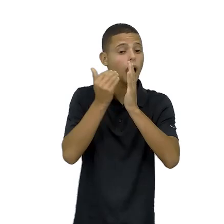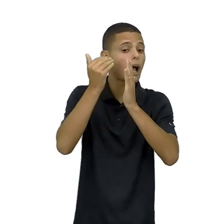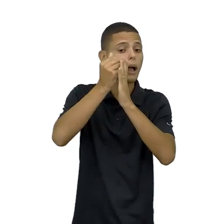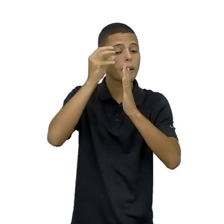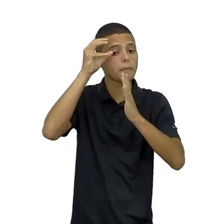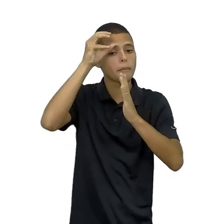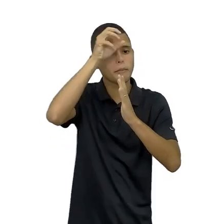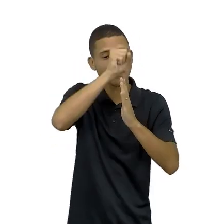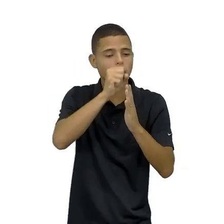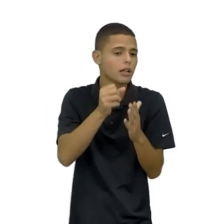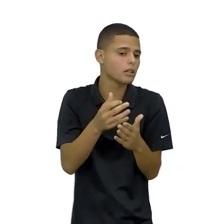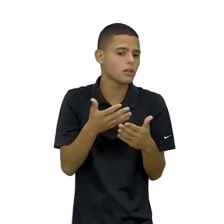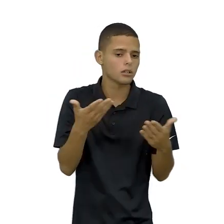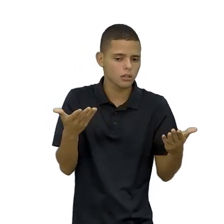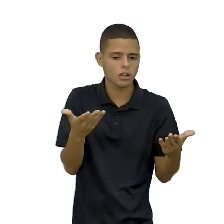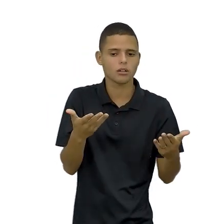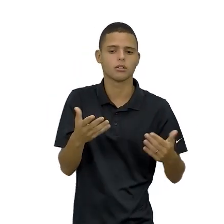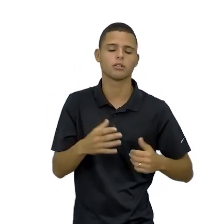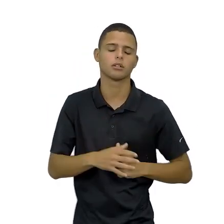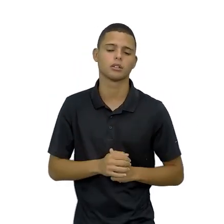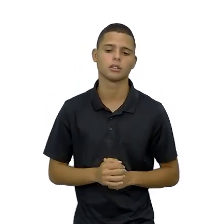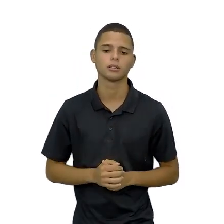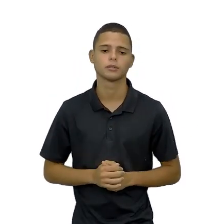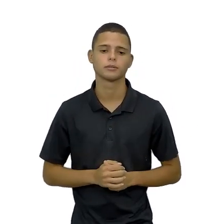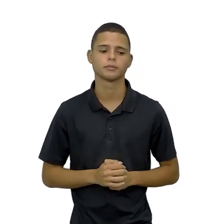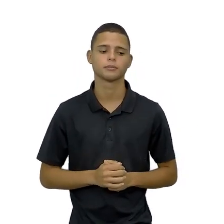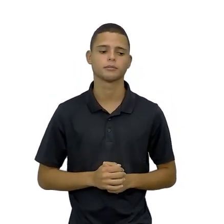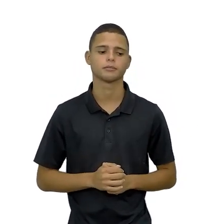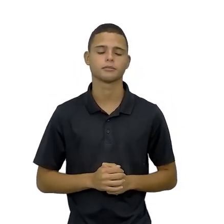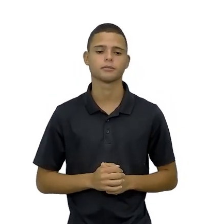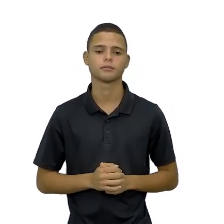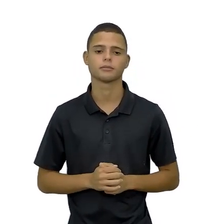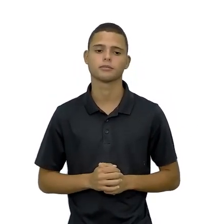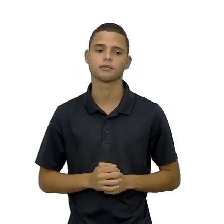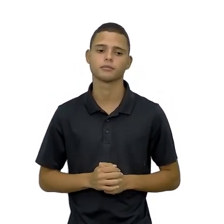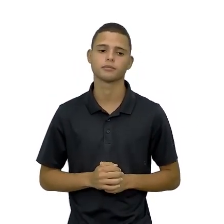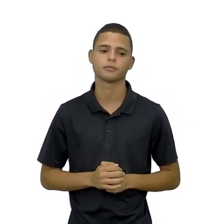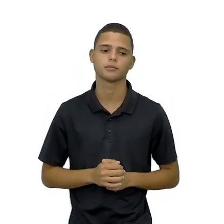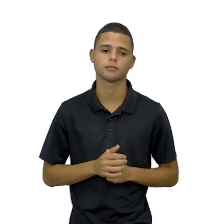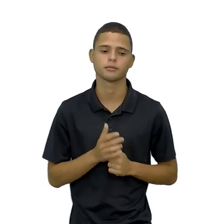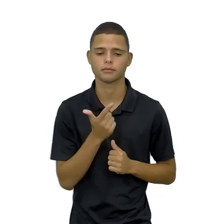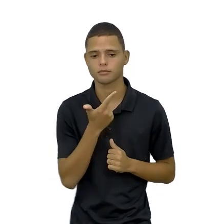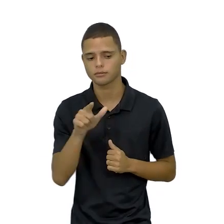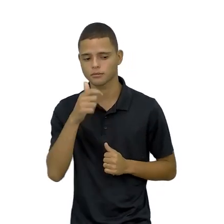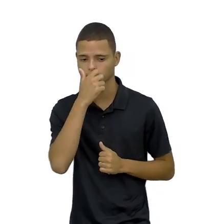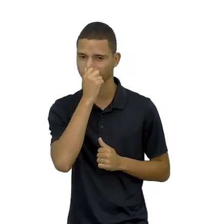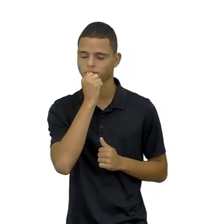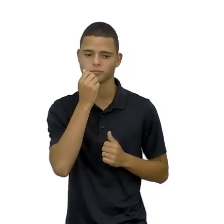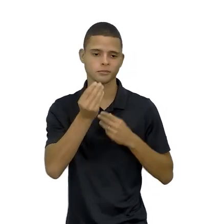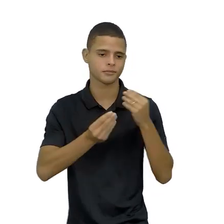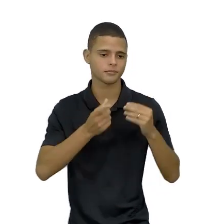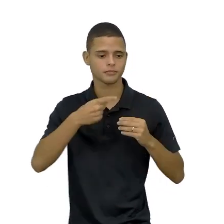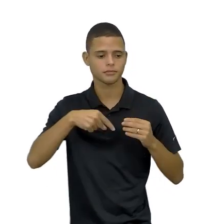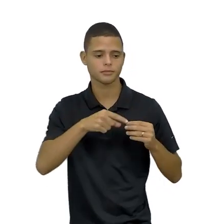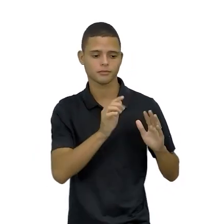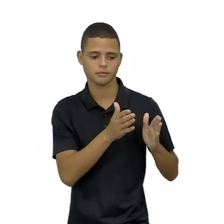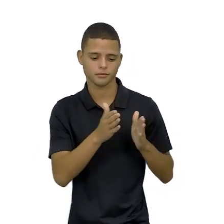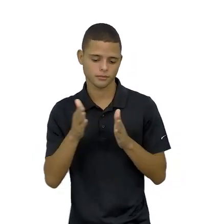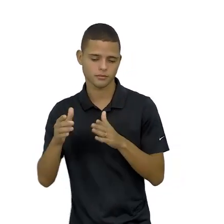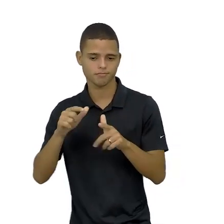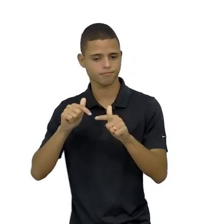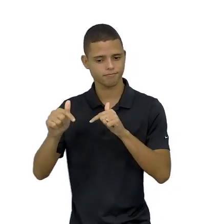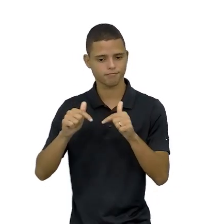às aprendizagens desse ano que eles estão. E a outra é como é que a gente organiza todo esse trabalho, né?